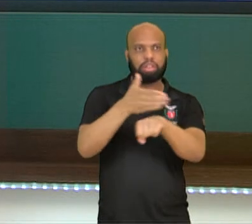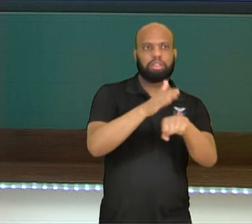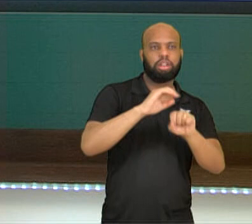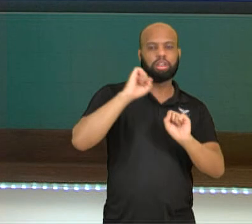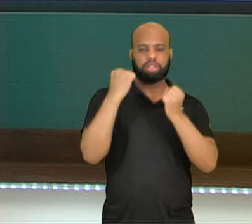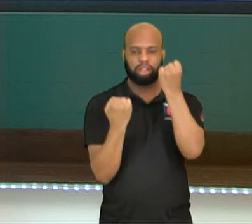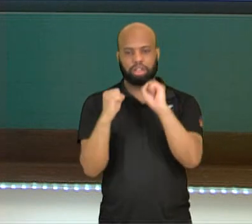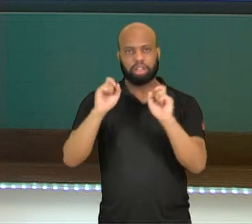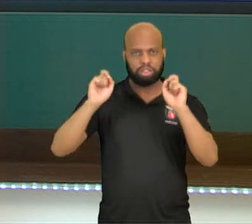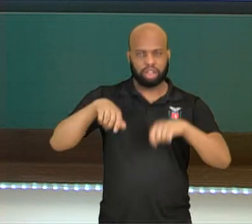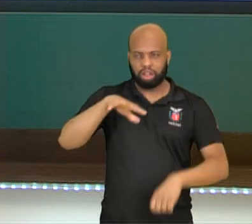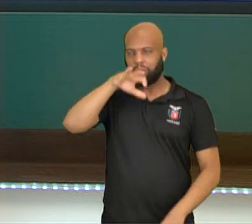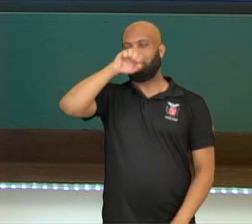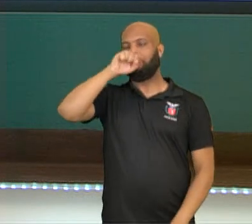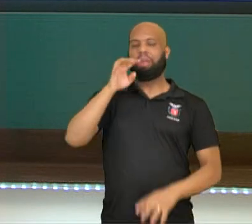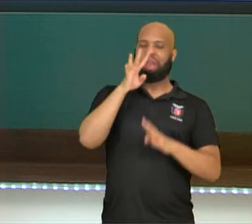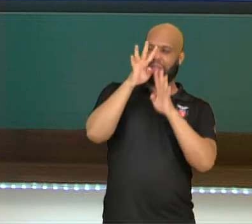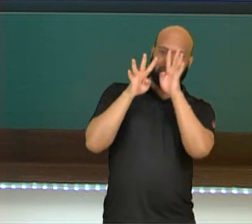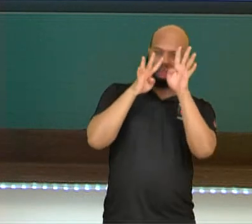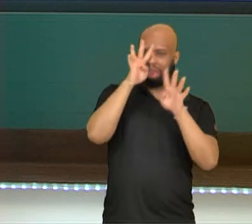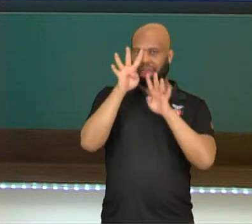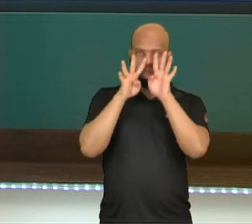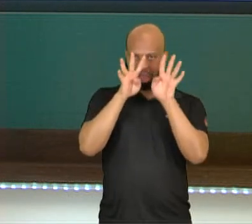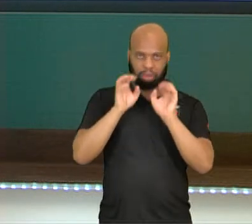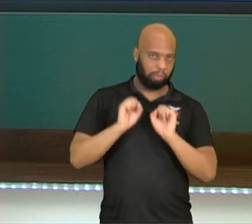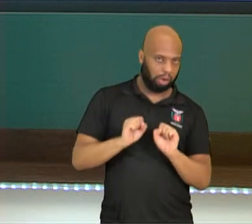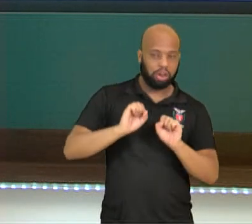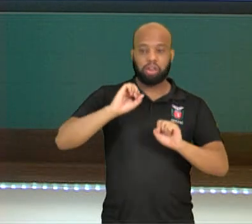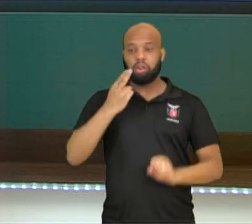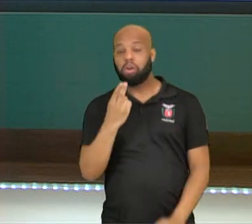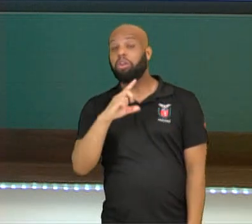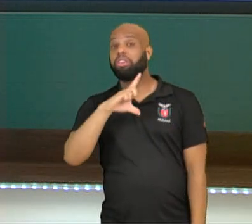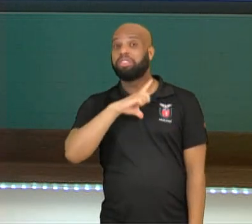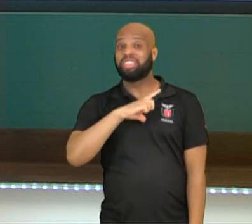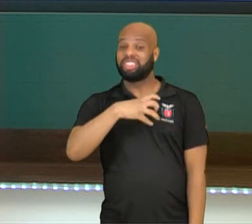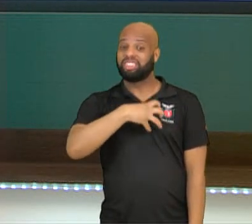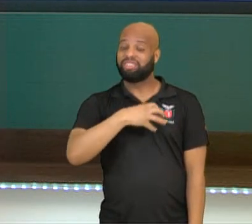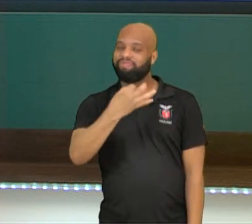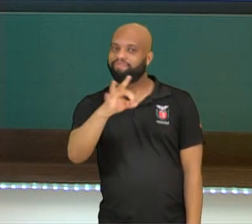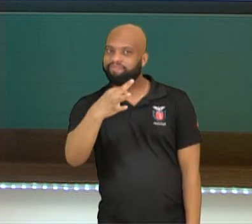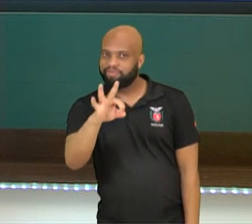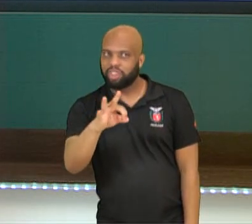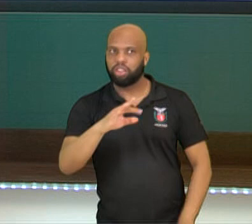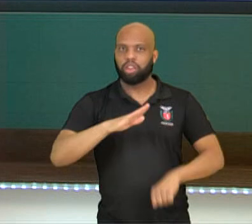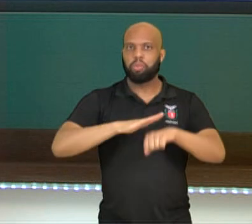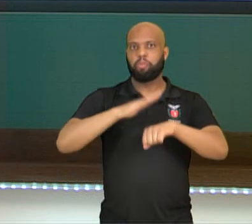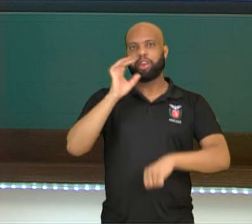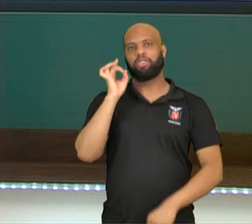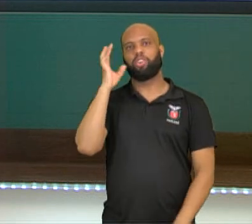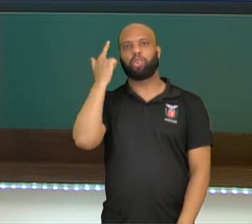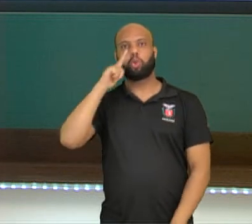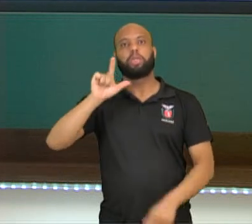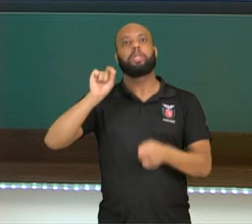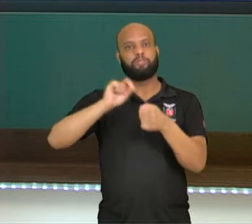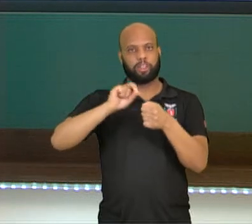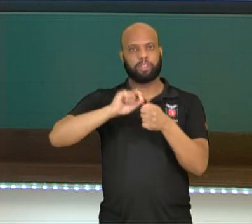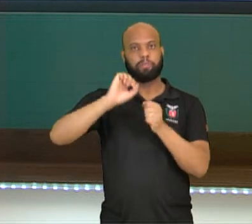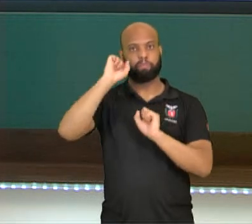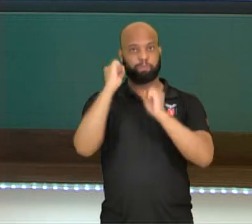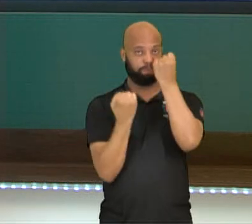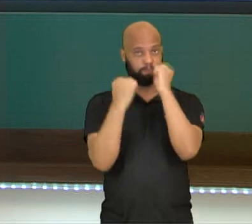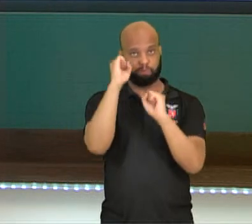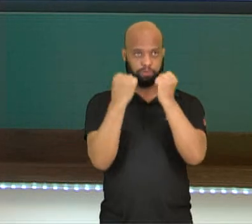posso respirar de qualquer maneira, de qualquer jeito, ou teria alguma forma de respirar que facilitaria a prática daquela